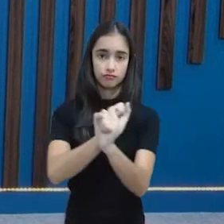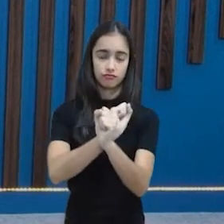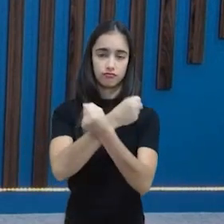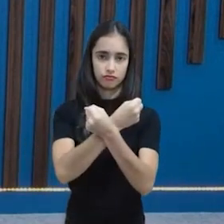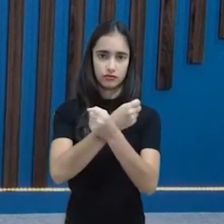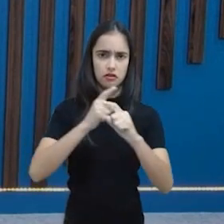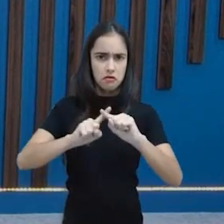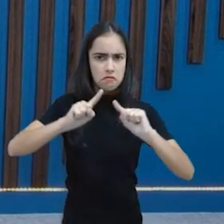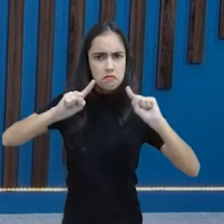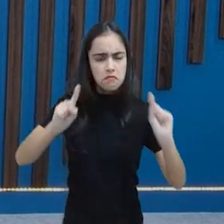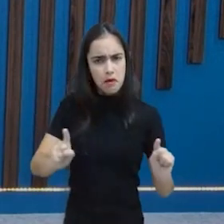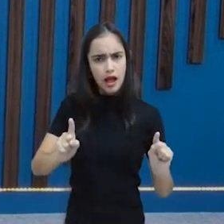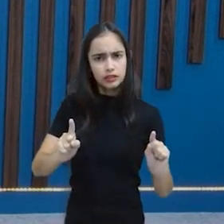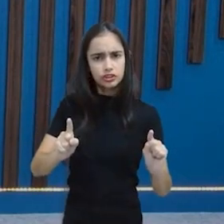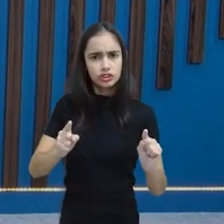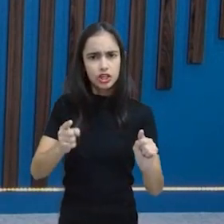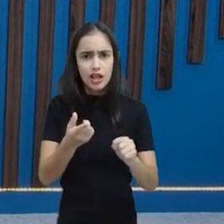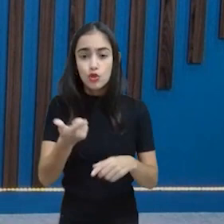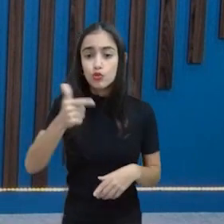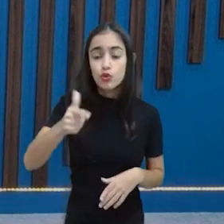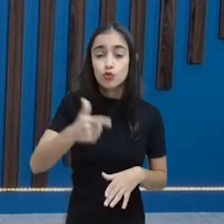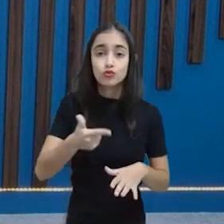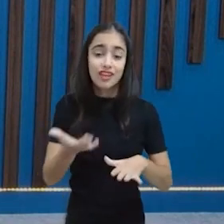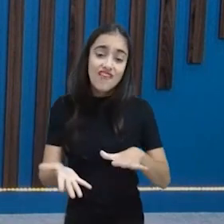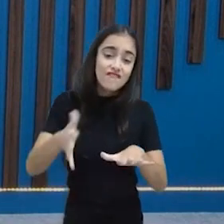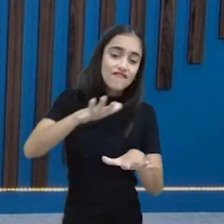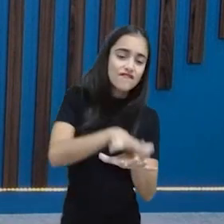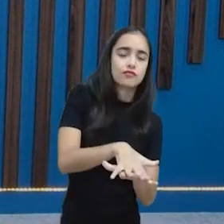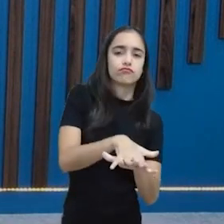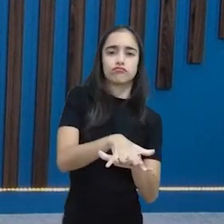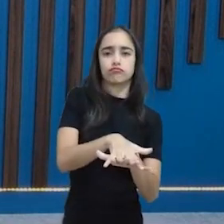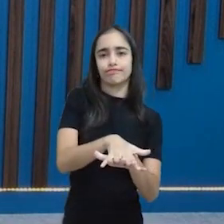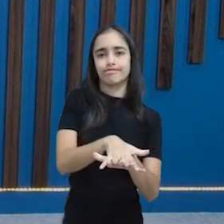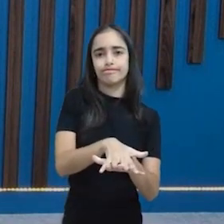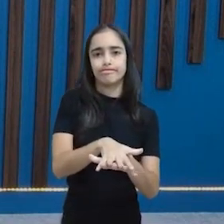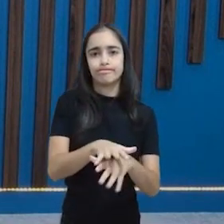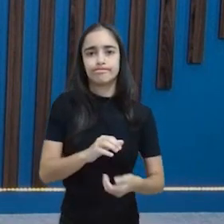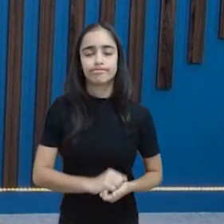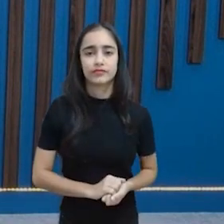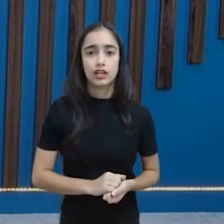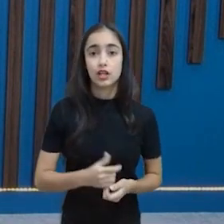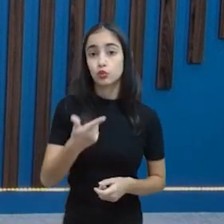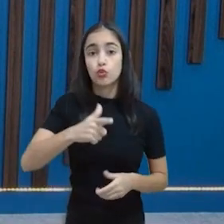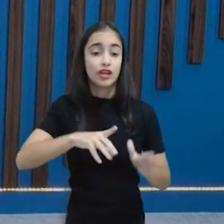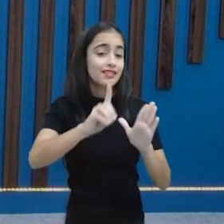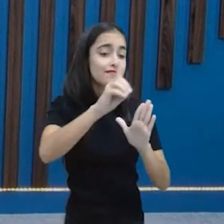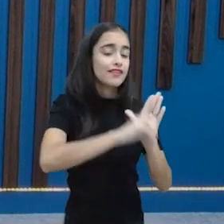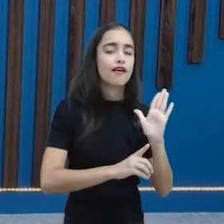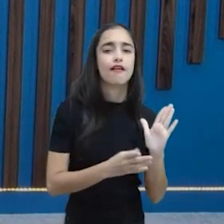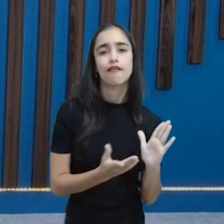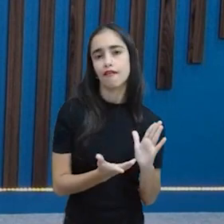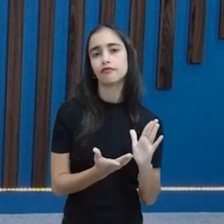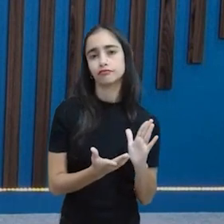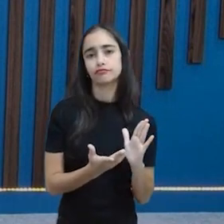povos, mas, no entanto, não incluíram, né, eles em direitos, em acesso a direitos, para que